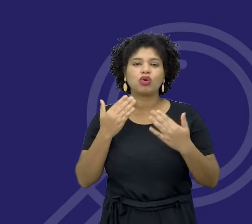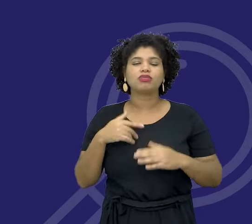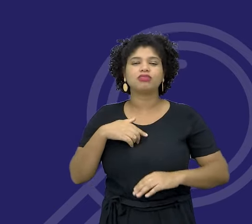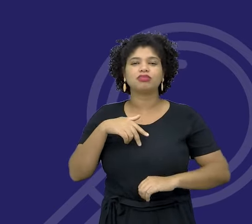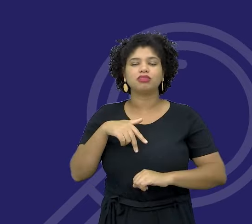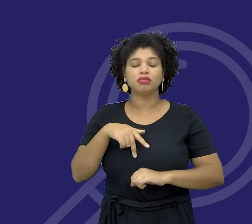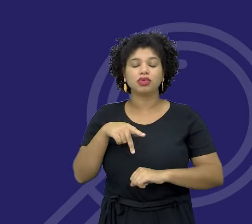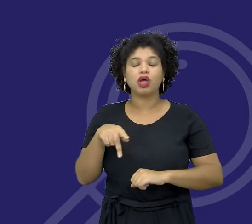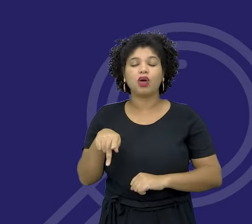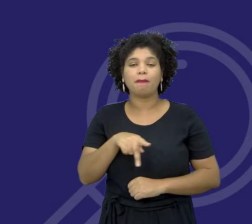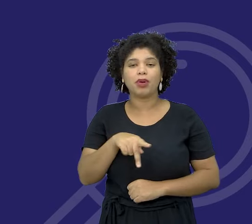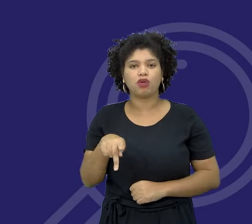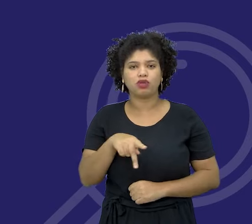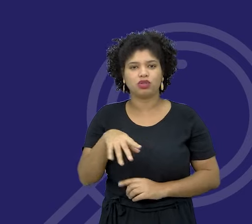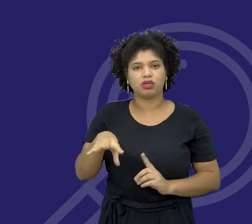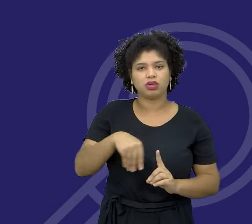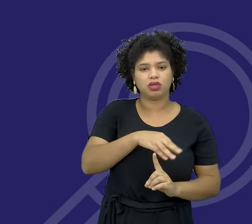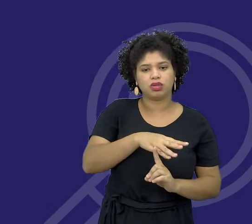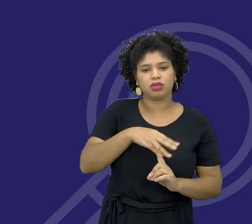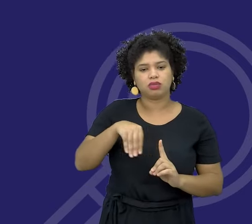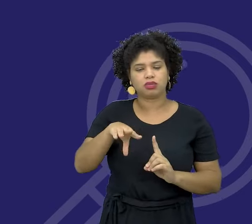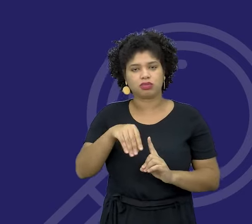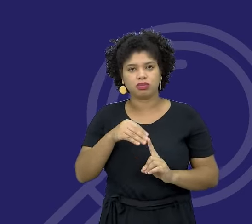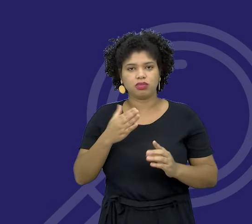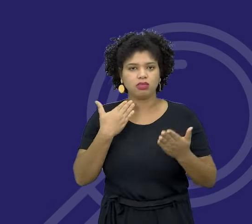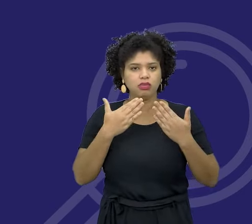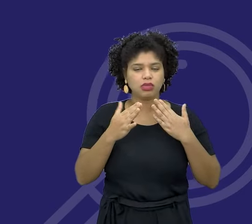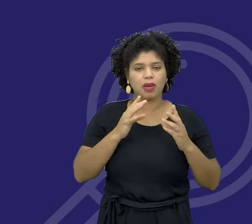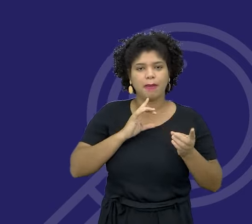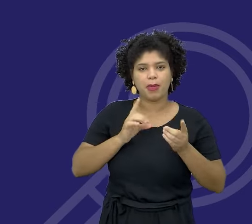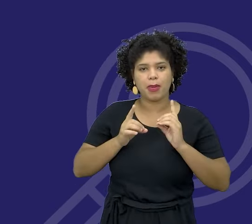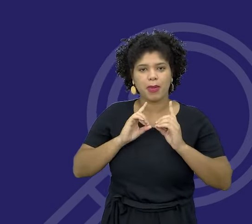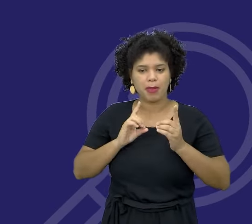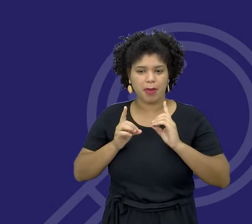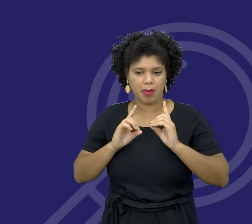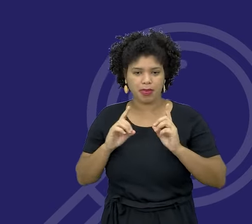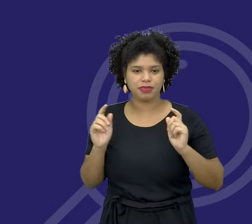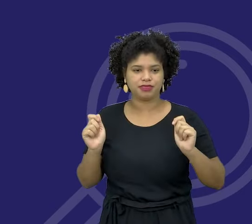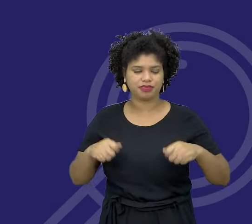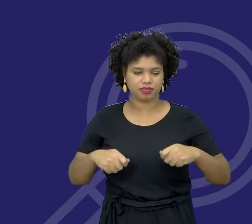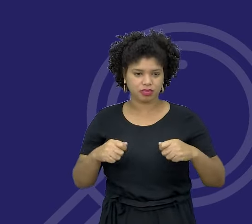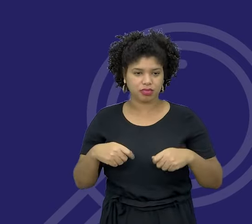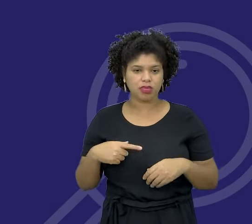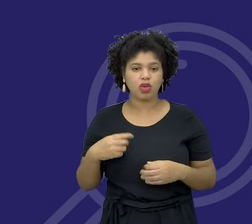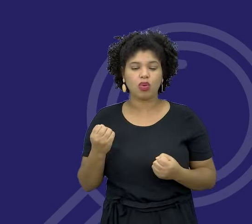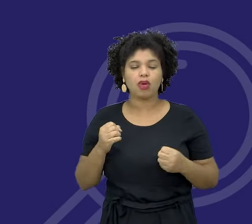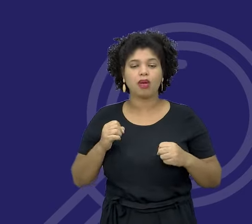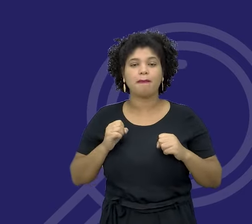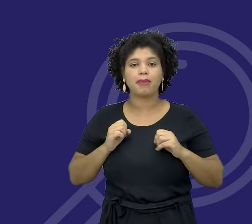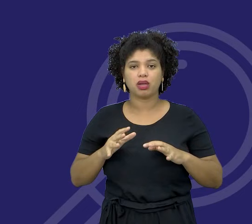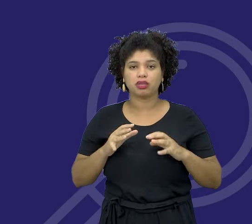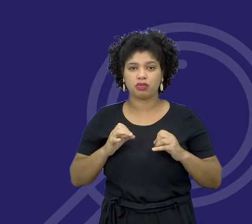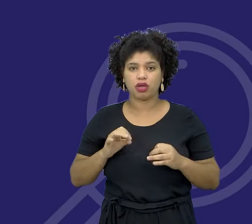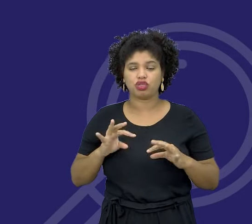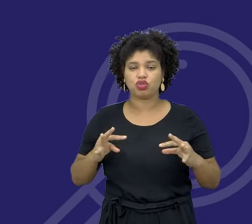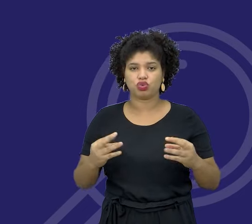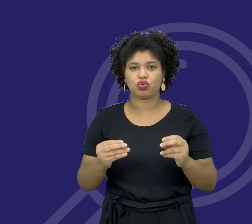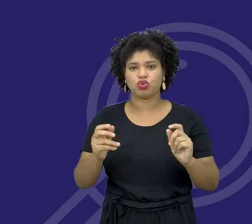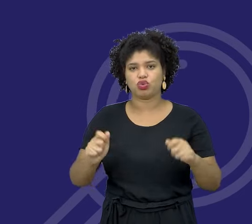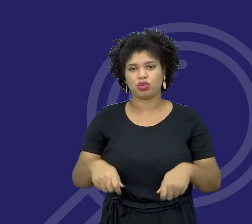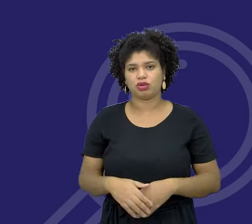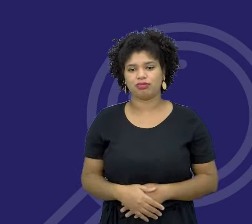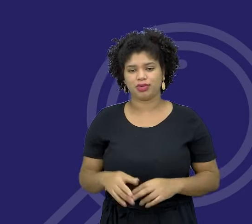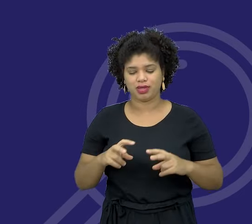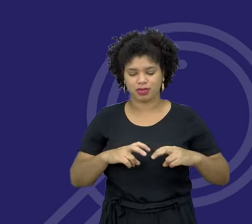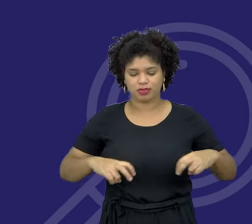professor coloca-se como mediador das discussões, incentivando a participação ativa e efetiva dos estudantes. Então, vamos